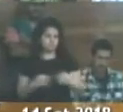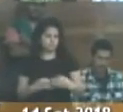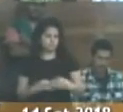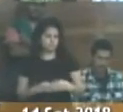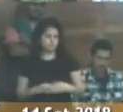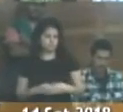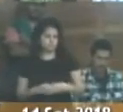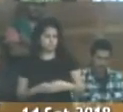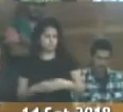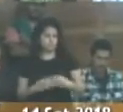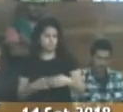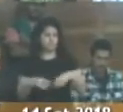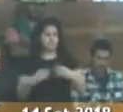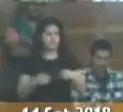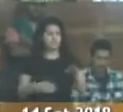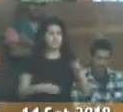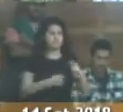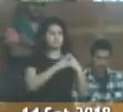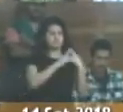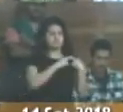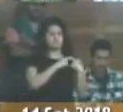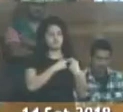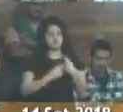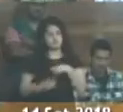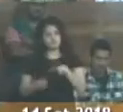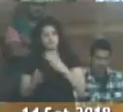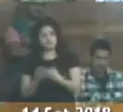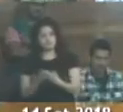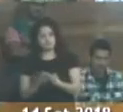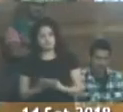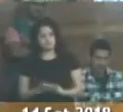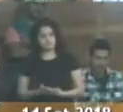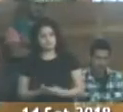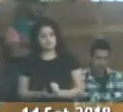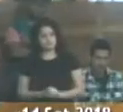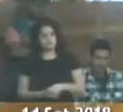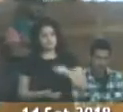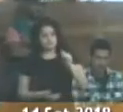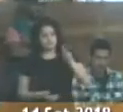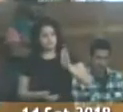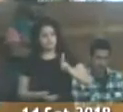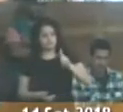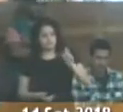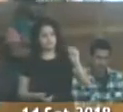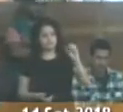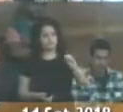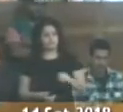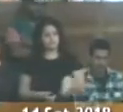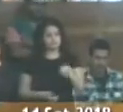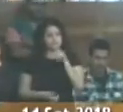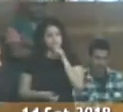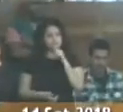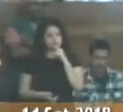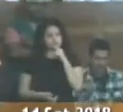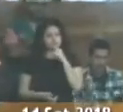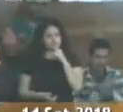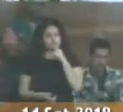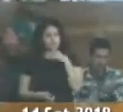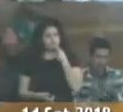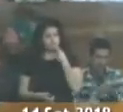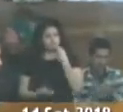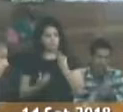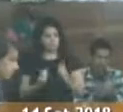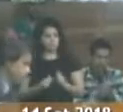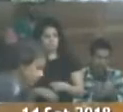todas, de quem é a responsabilidade por aquela escola daquela comunidade. Me desculpa, porque eu falei